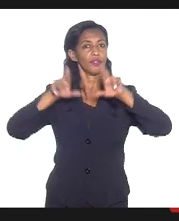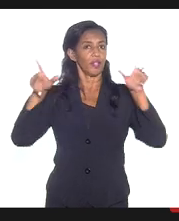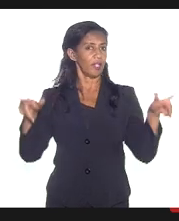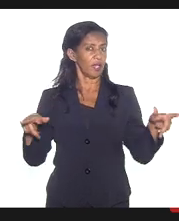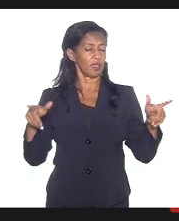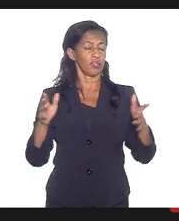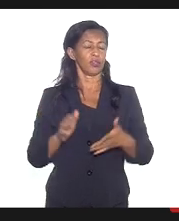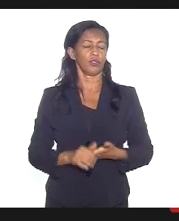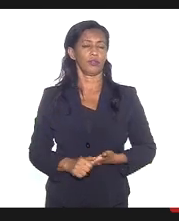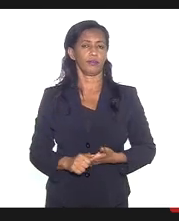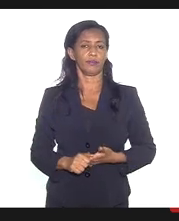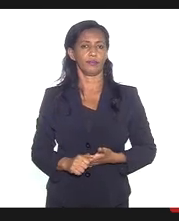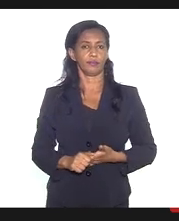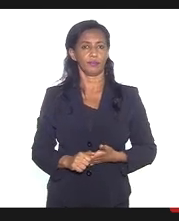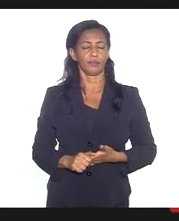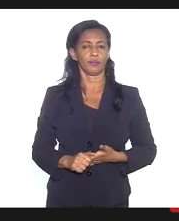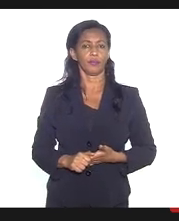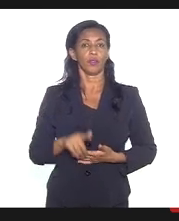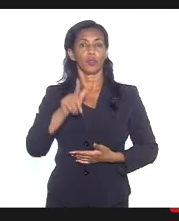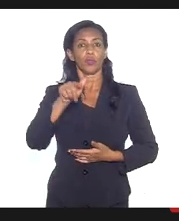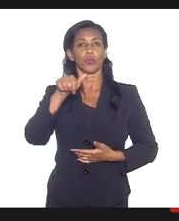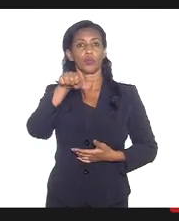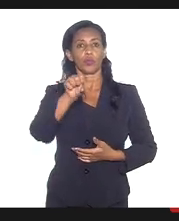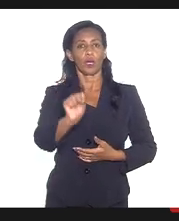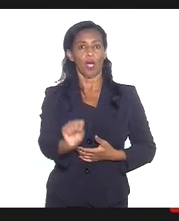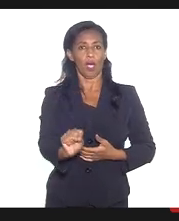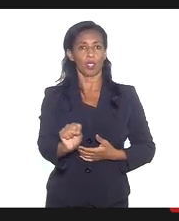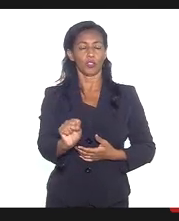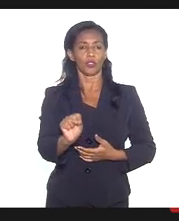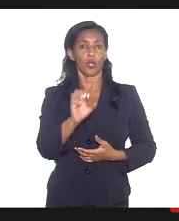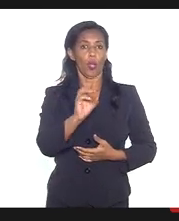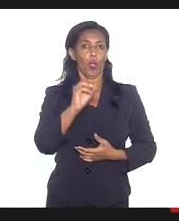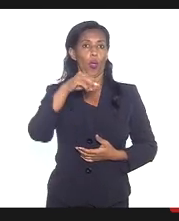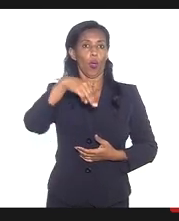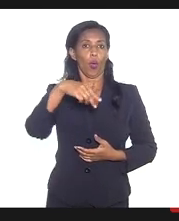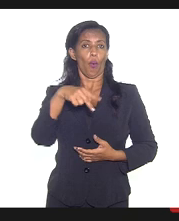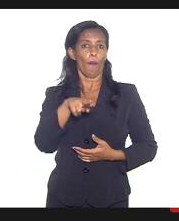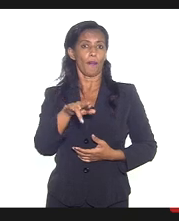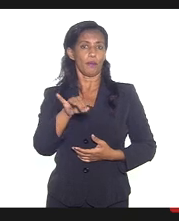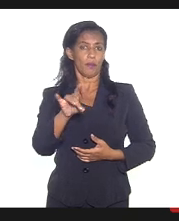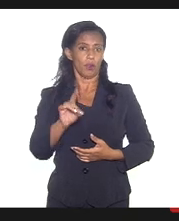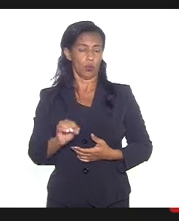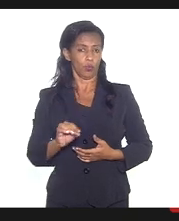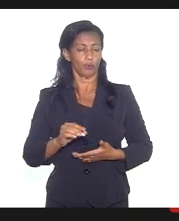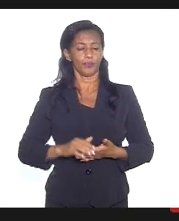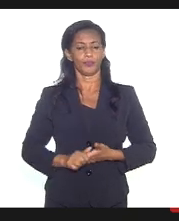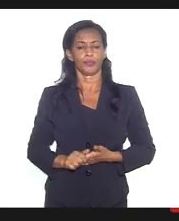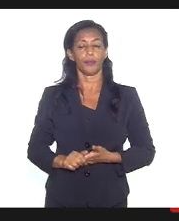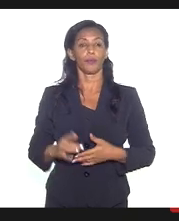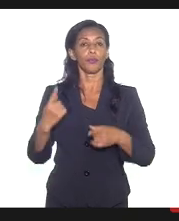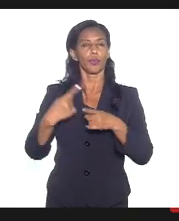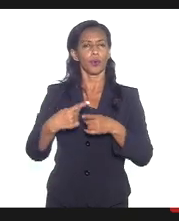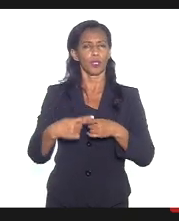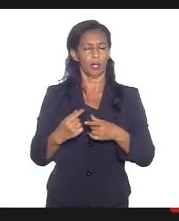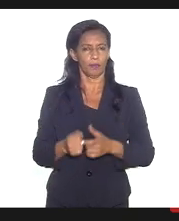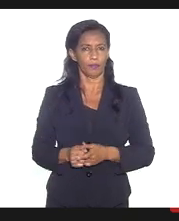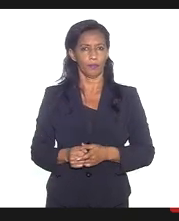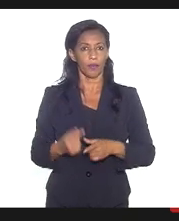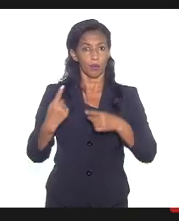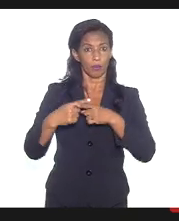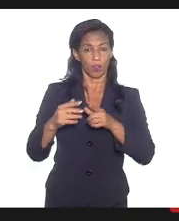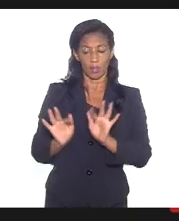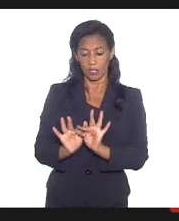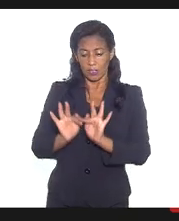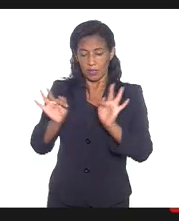diferenciado do gás comprimido, do gás liquefeito. Por quê? Porque